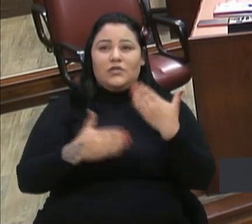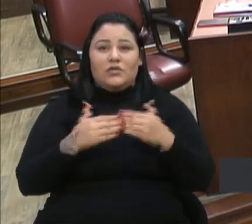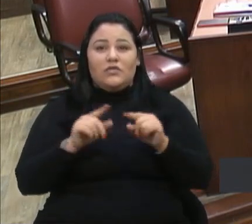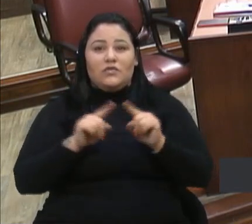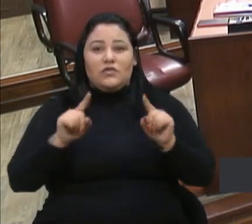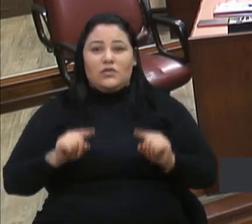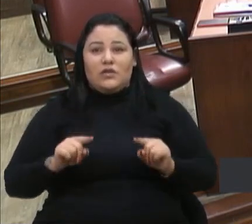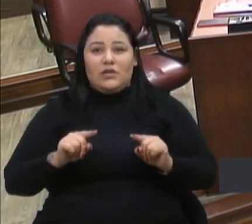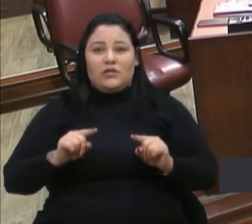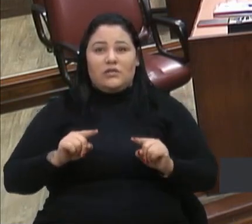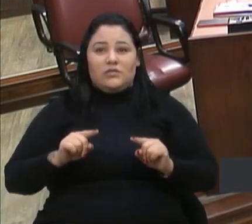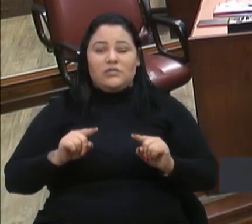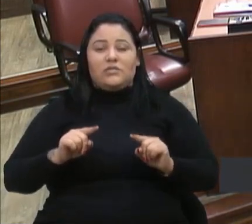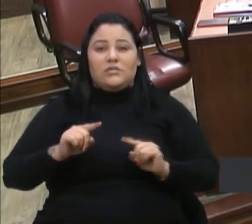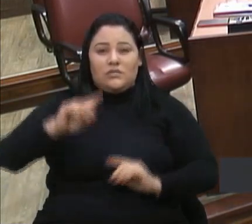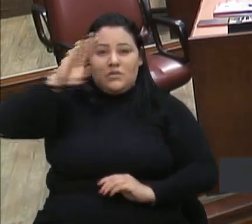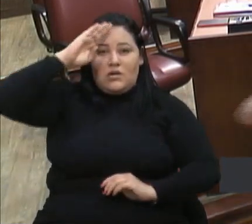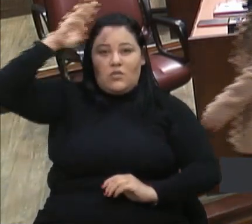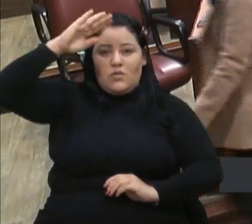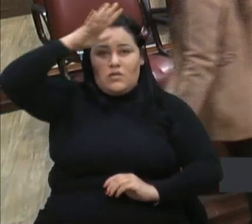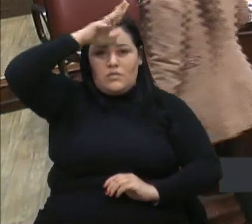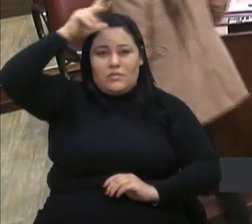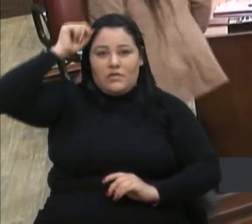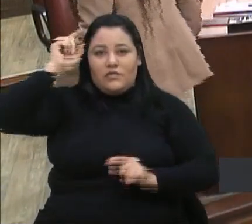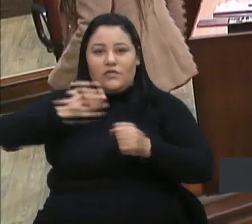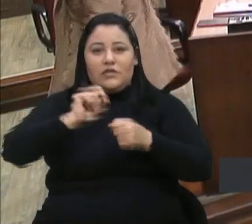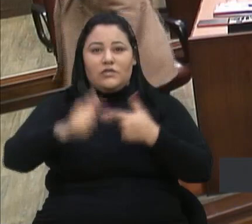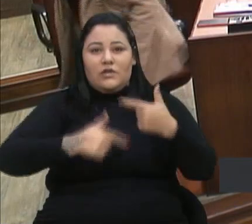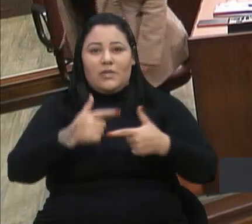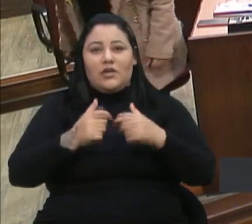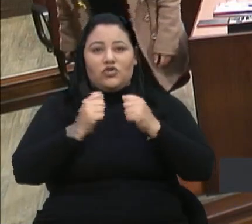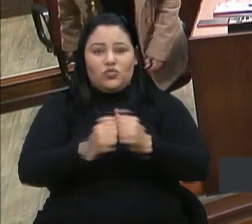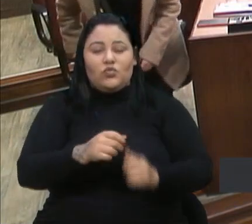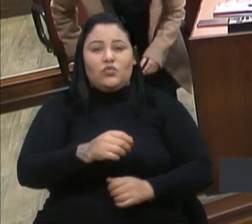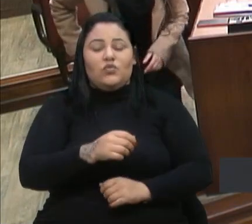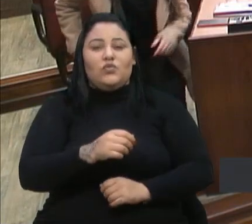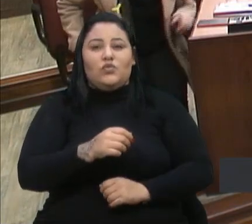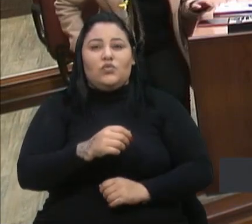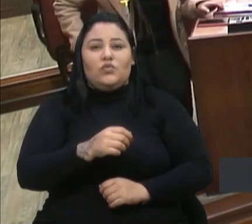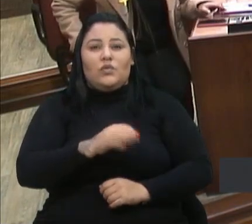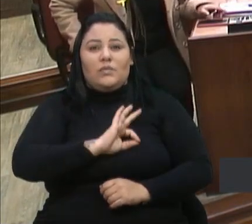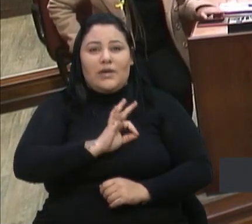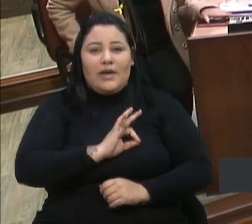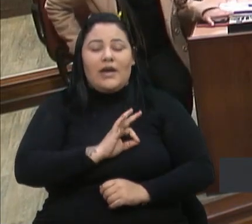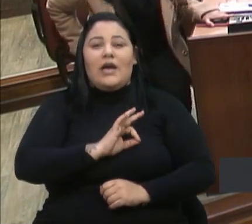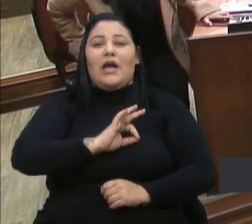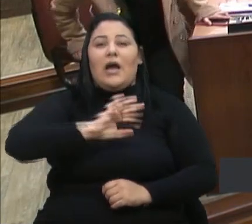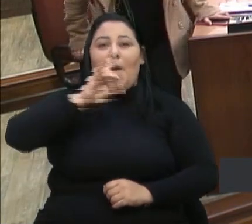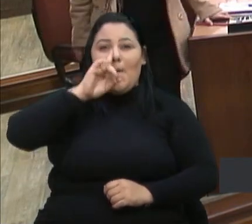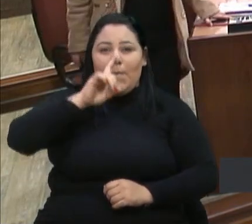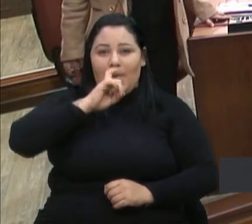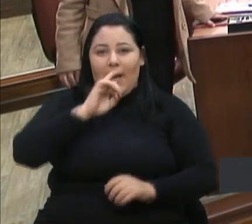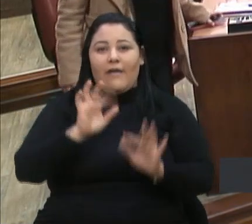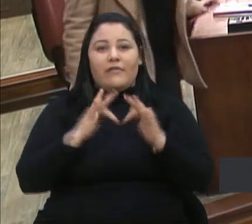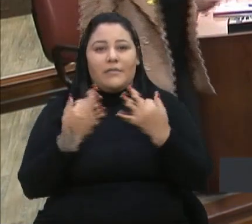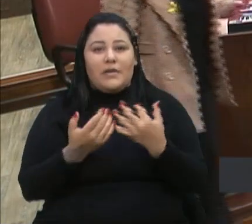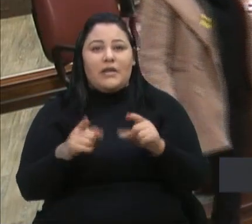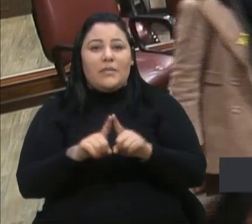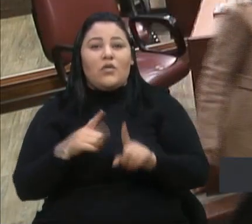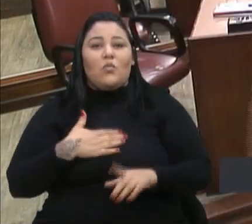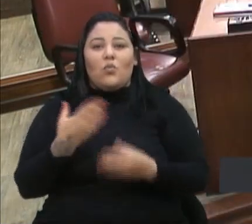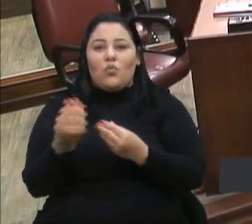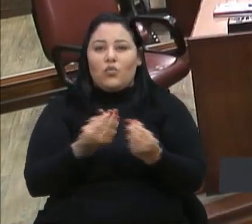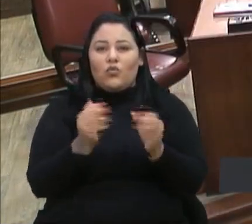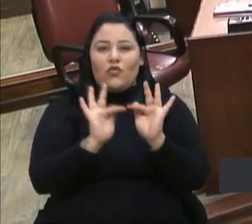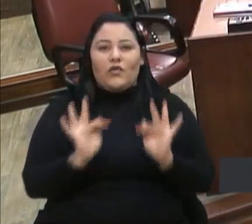estamos fazendo um trabalho de várias mãos, com a Brigada Militar, com a Guarda, com os pais também. Então, estou muito feliz, porque em breve teremos a